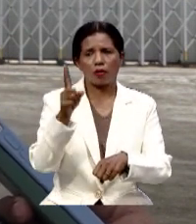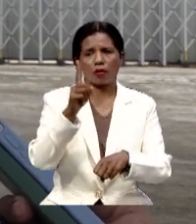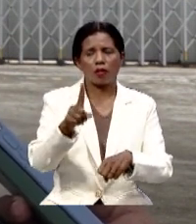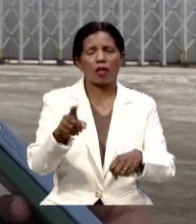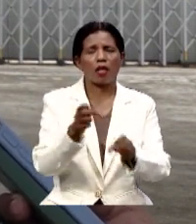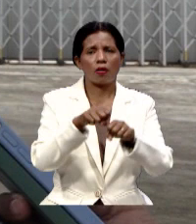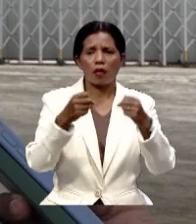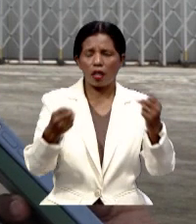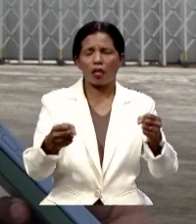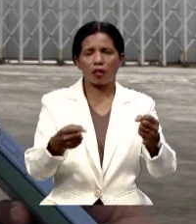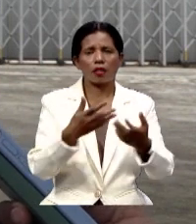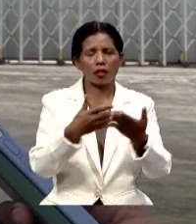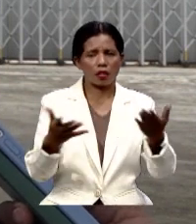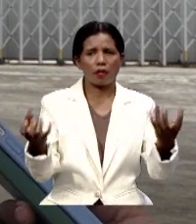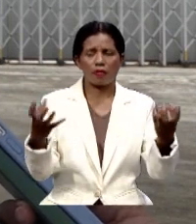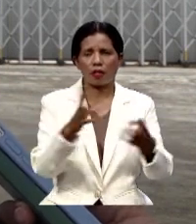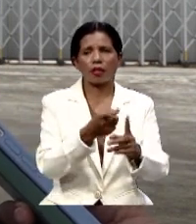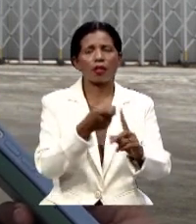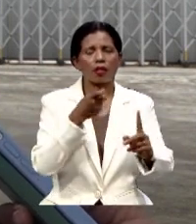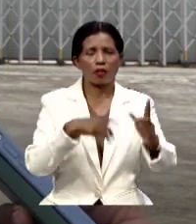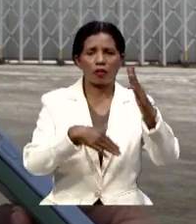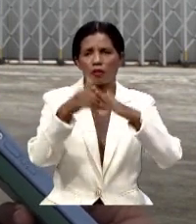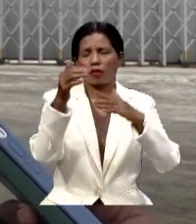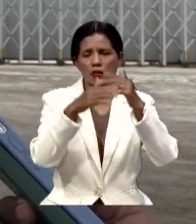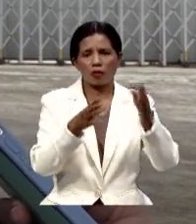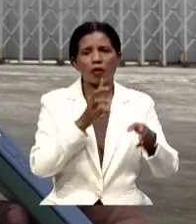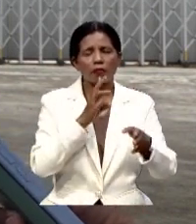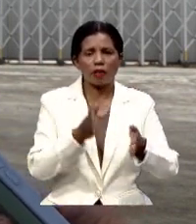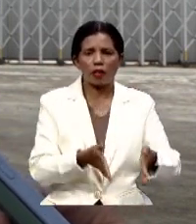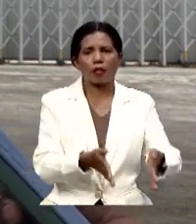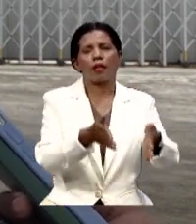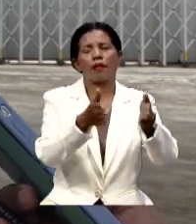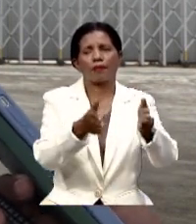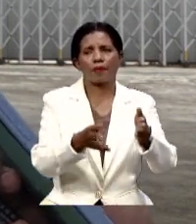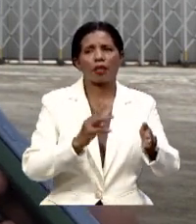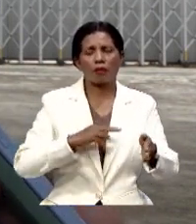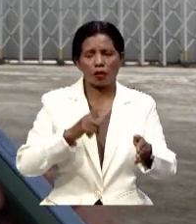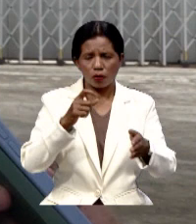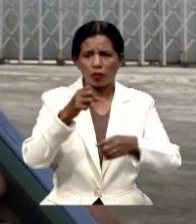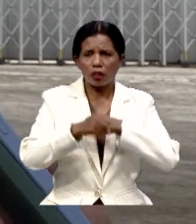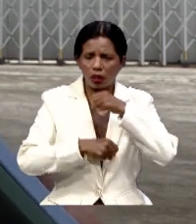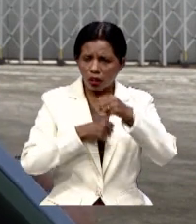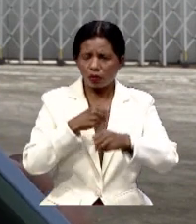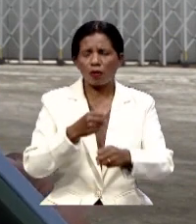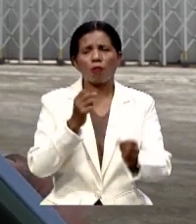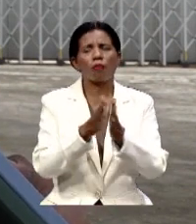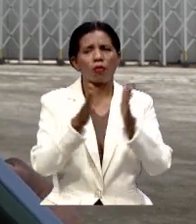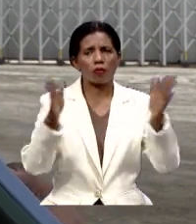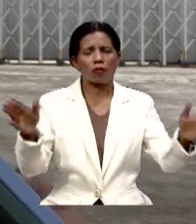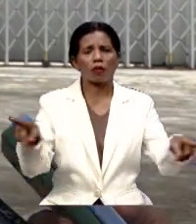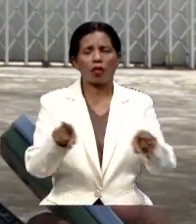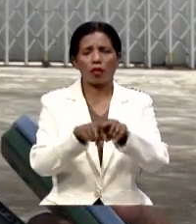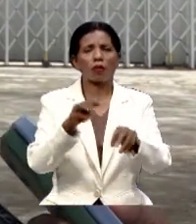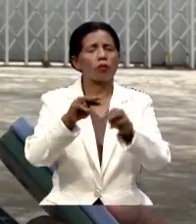barak liu maka infrastruktura irigasaunia entau mana tuh tu sofre dene bot liu tu ke munisipu